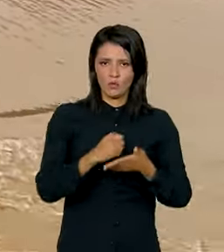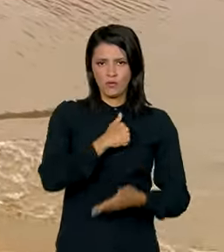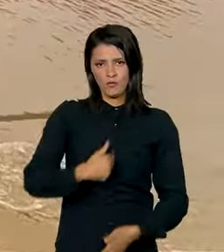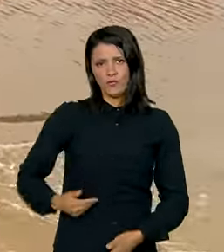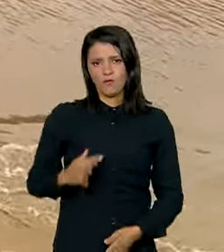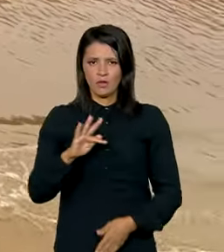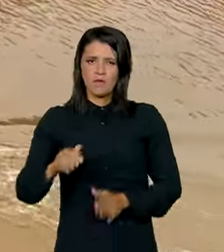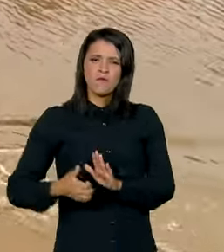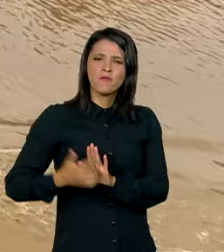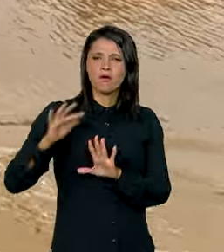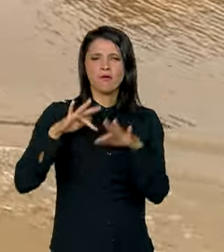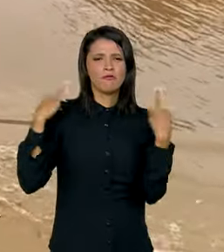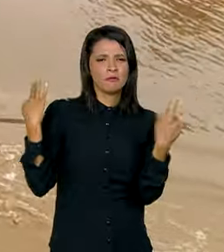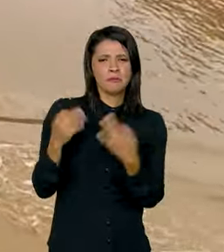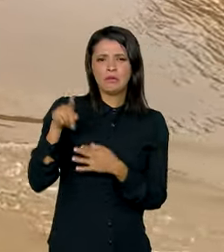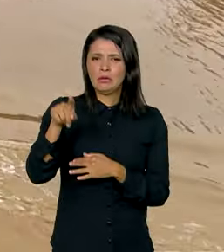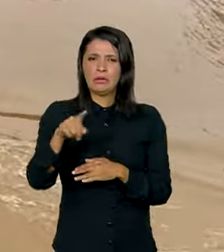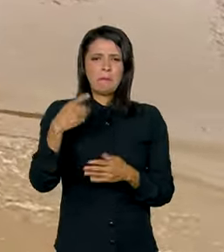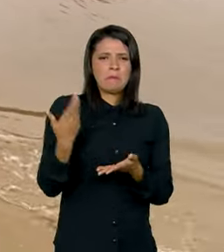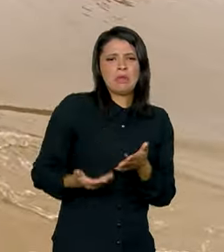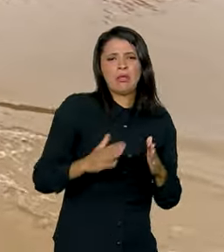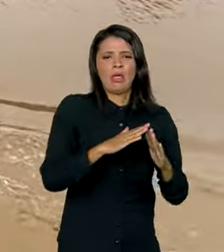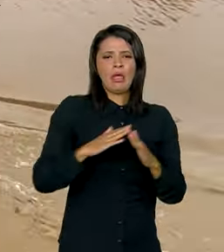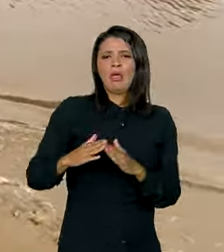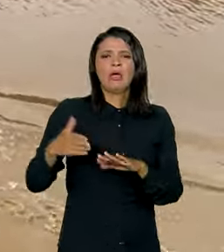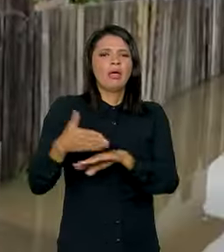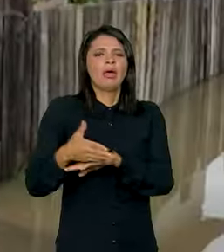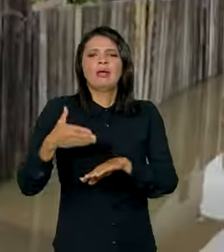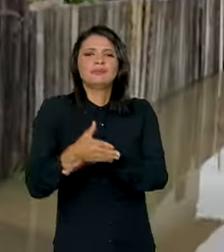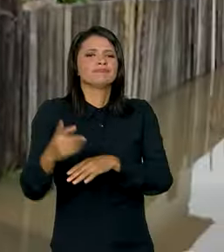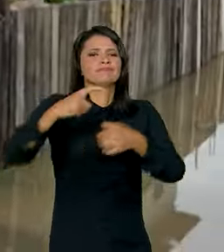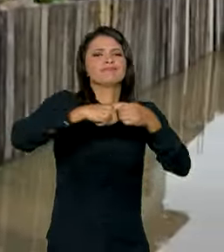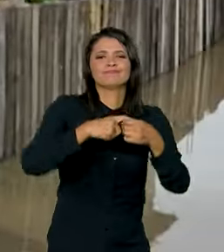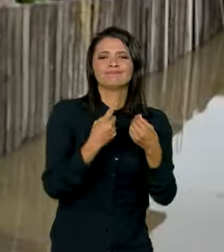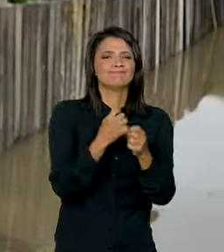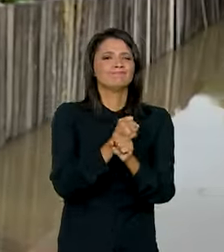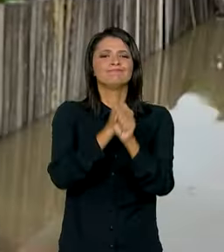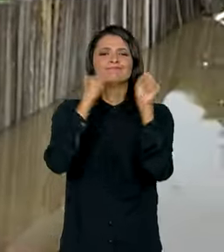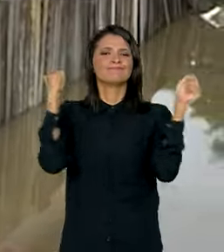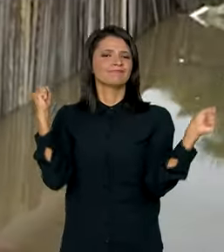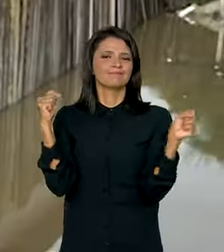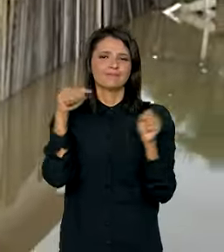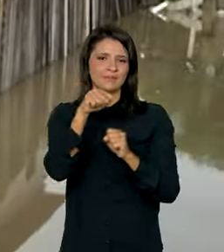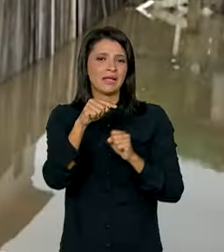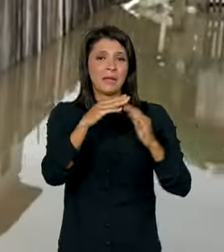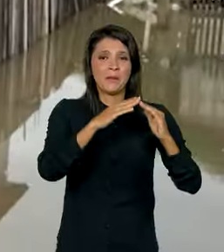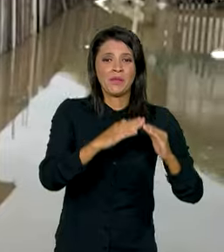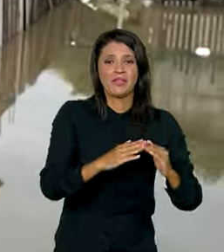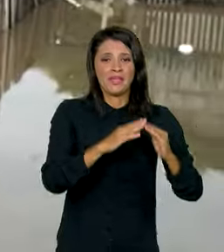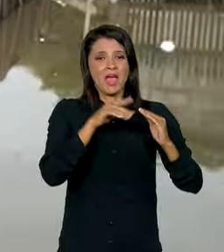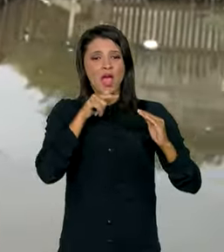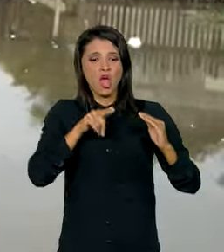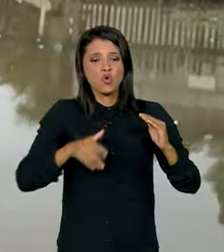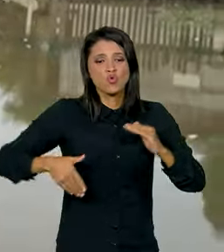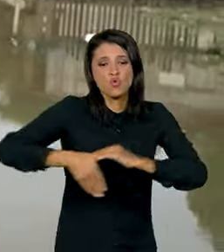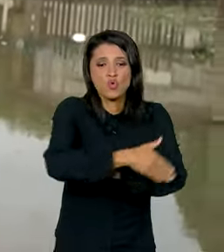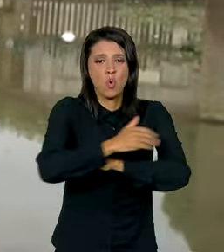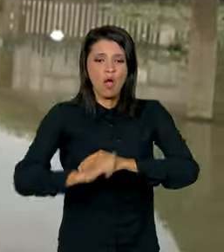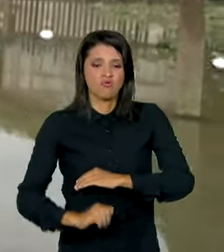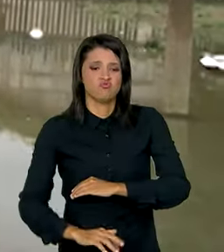milhares de famílias estão desabrigadas e impossibilitadas de voltar para casa com moradias e ruas